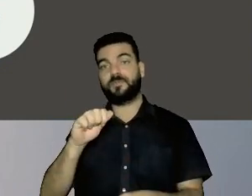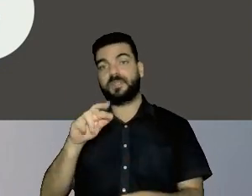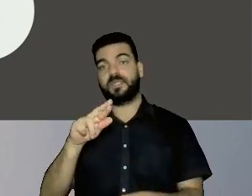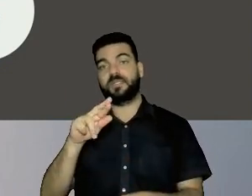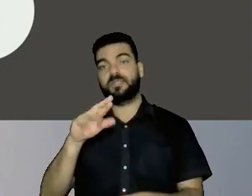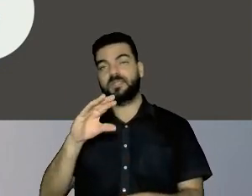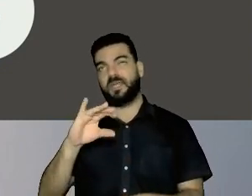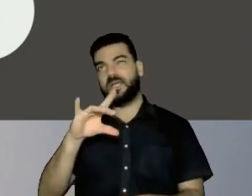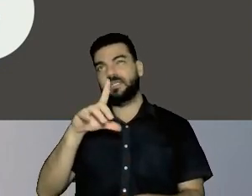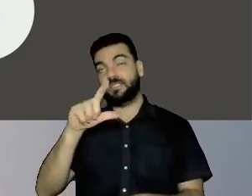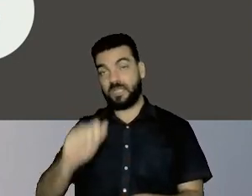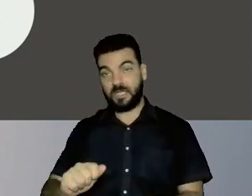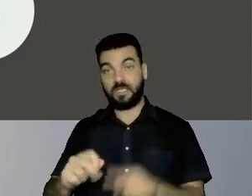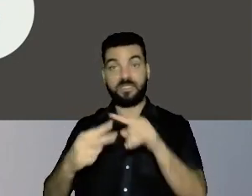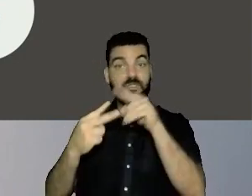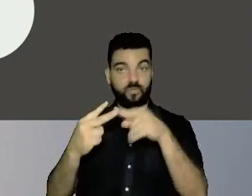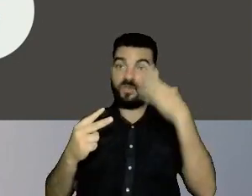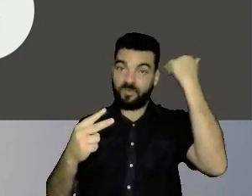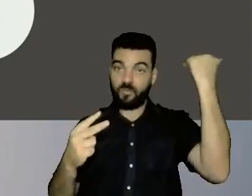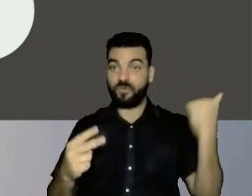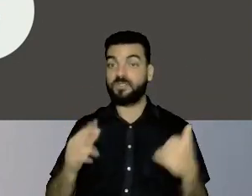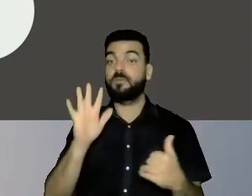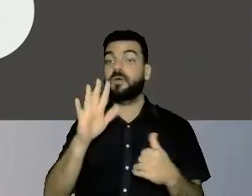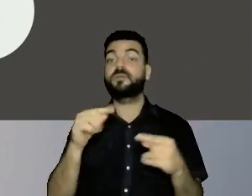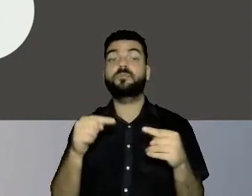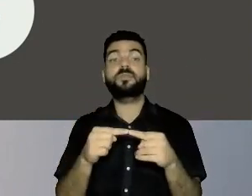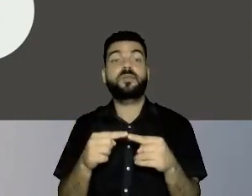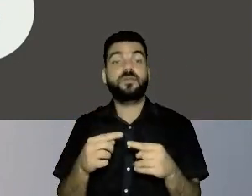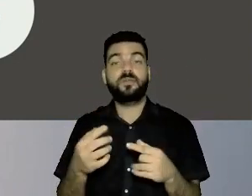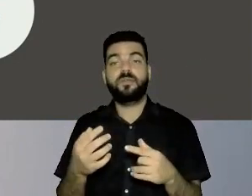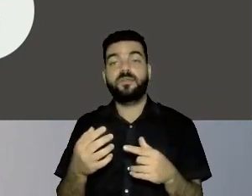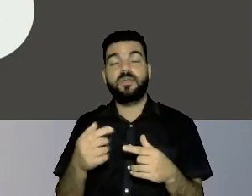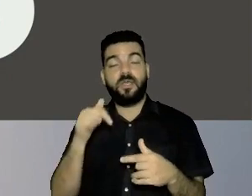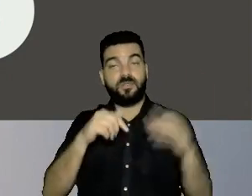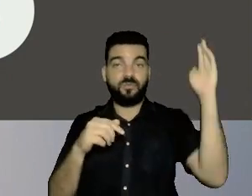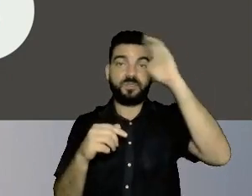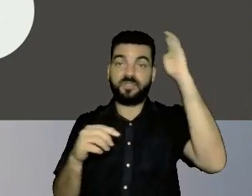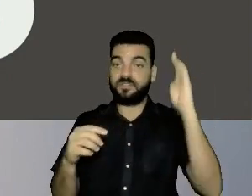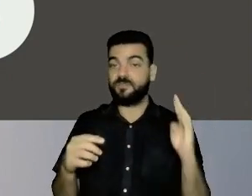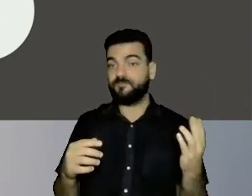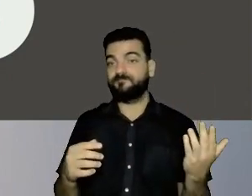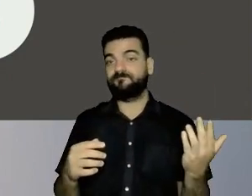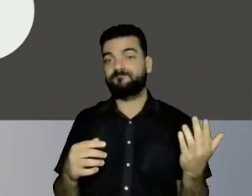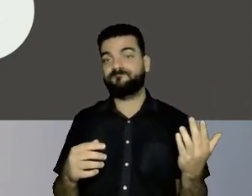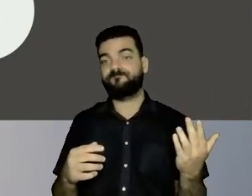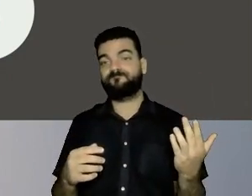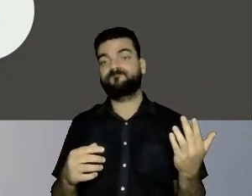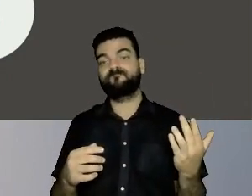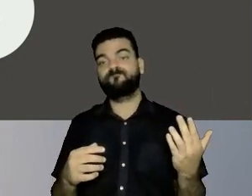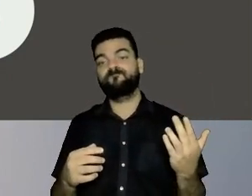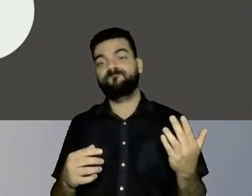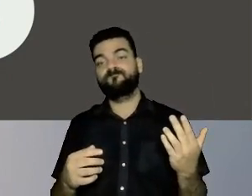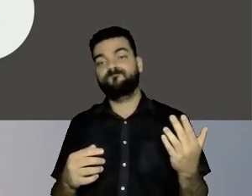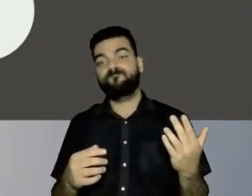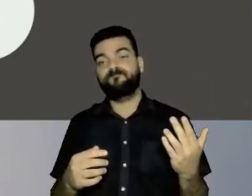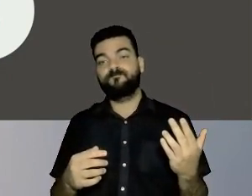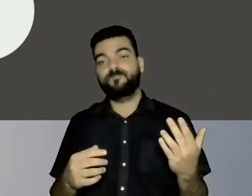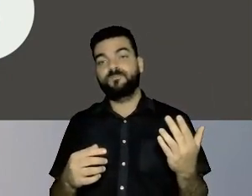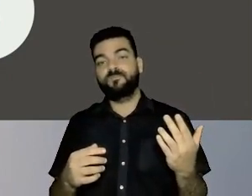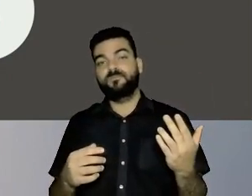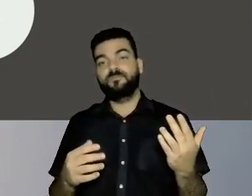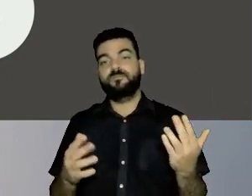Anita Malfatti e da Tarsila do Amaral, mas o número de mulheres que trabalharam e se fizeram presente no